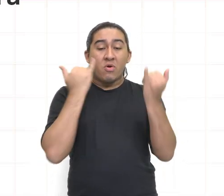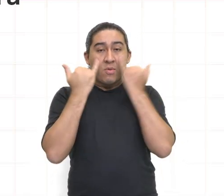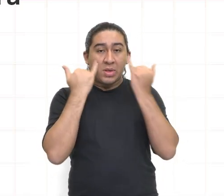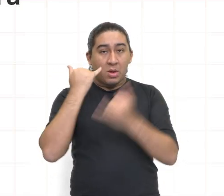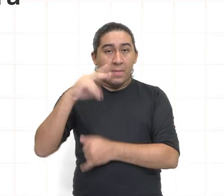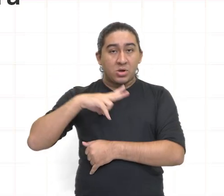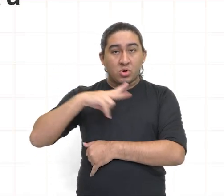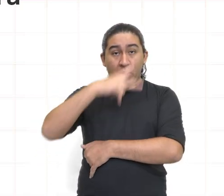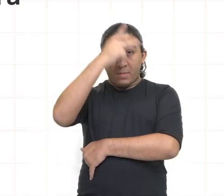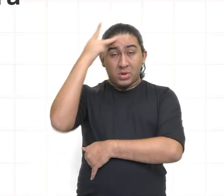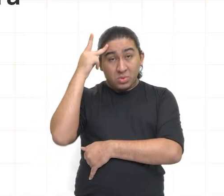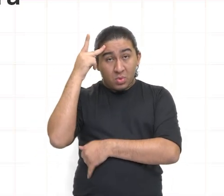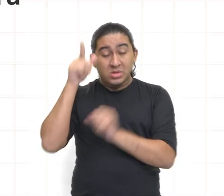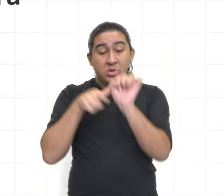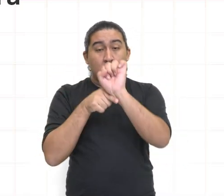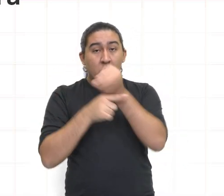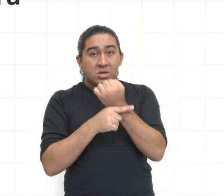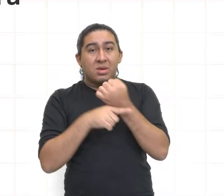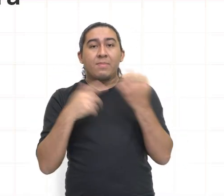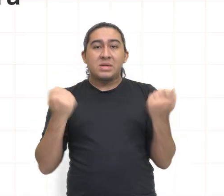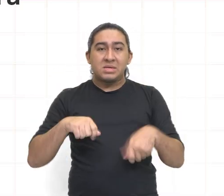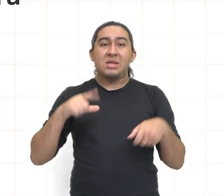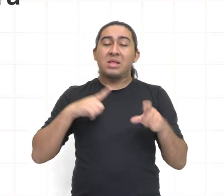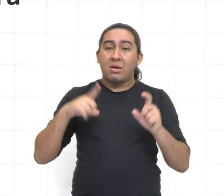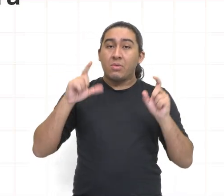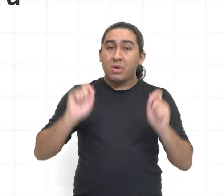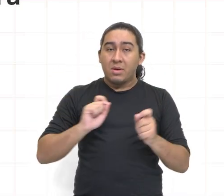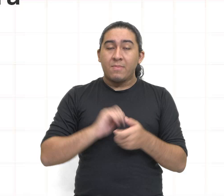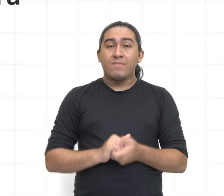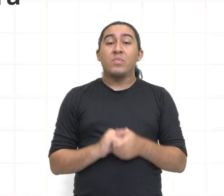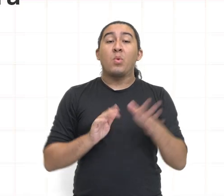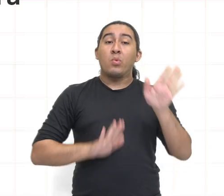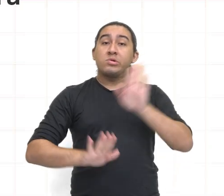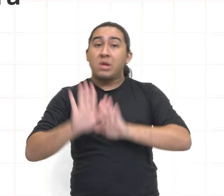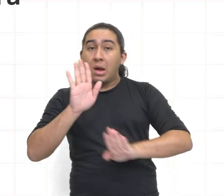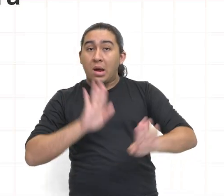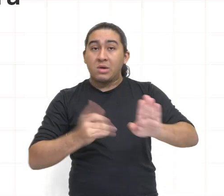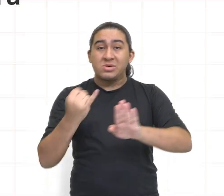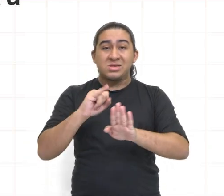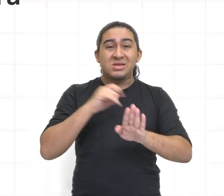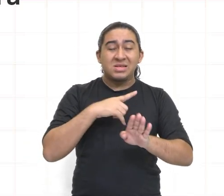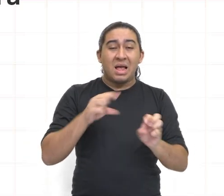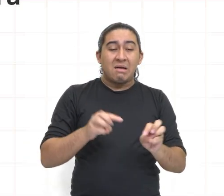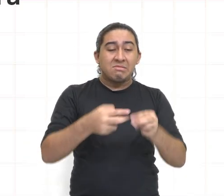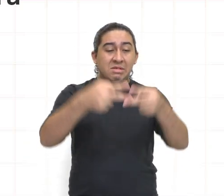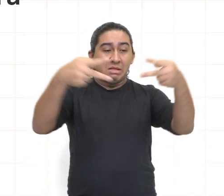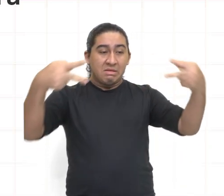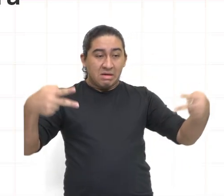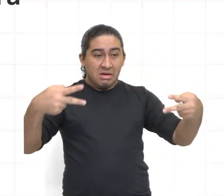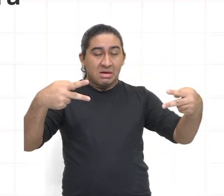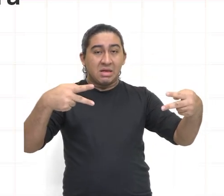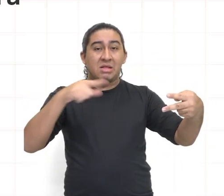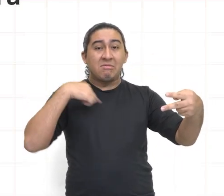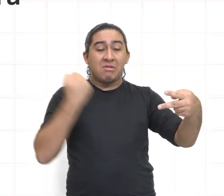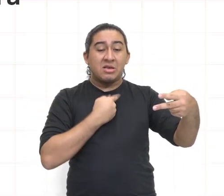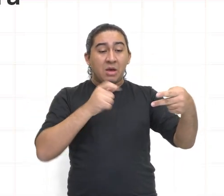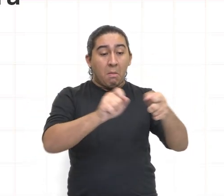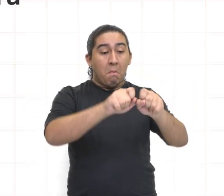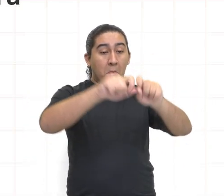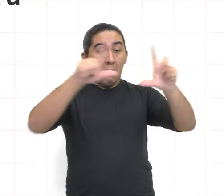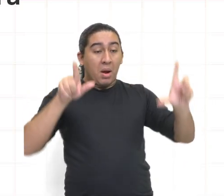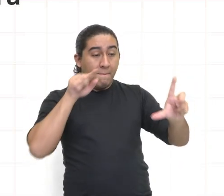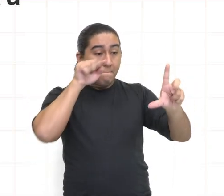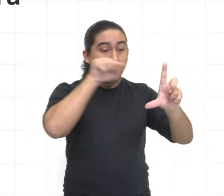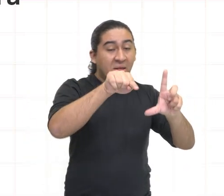atentarmos à questão de sermos cautelosos em acessar qualquer link que nós recebemos, em